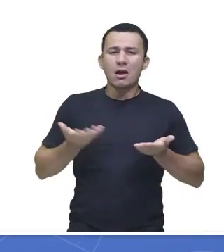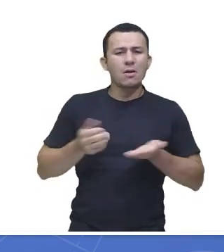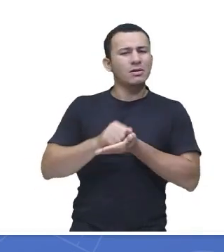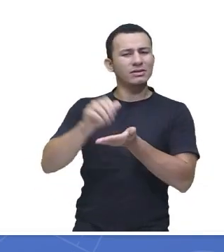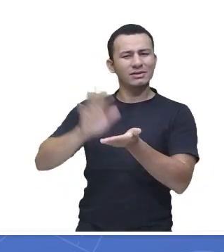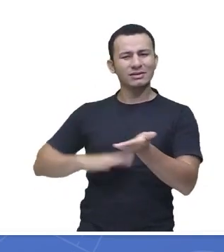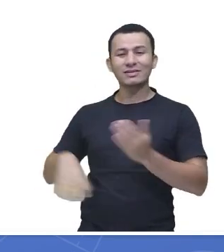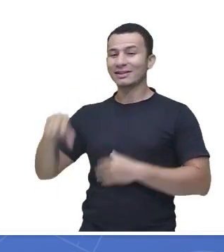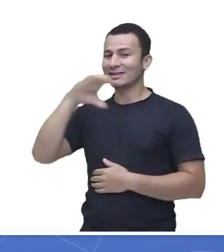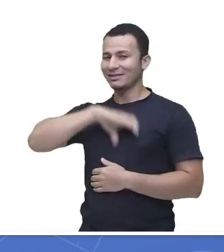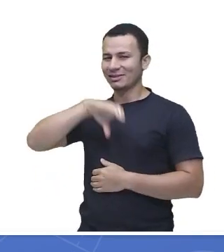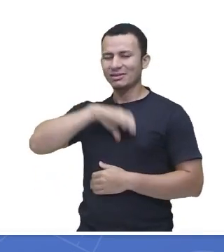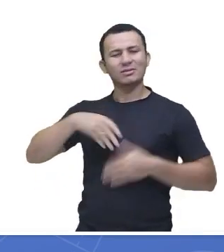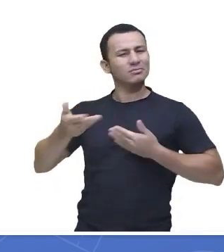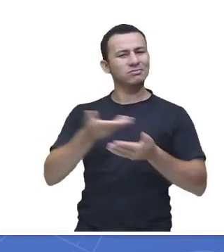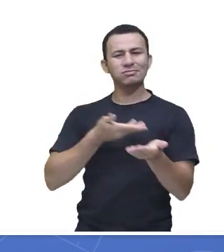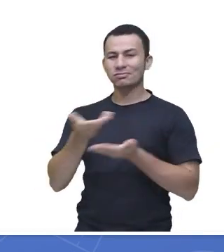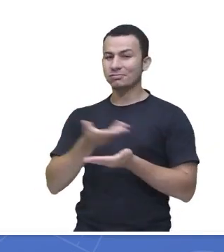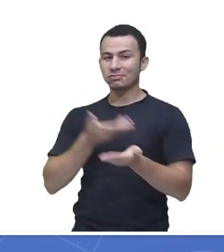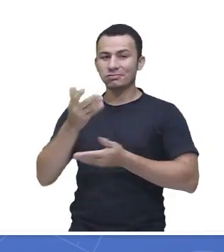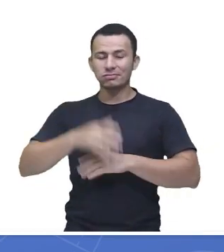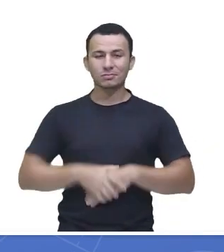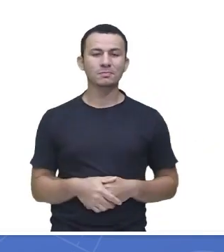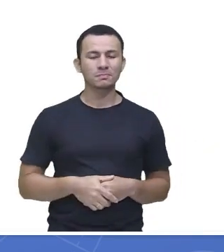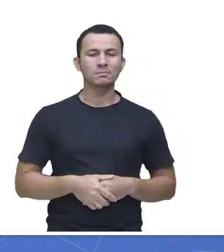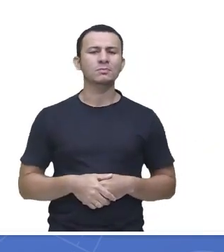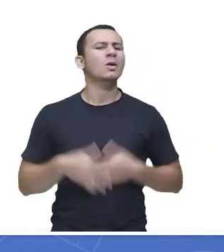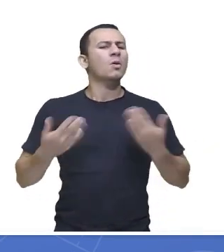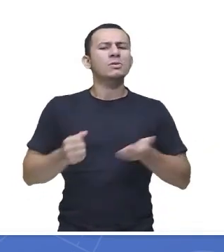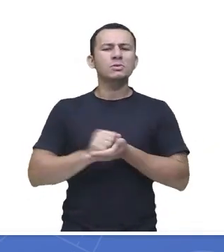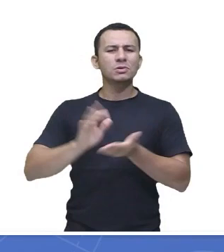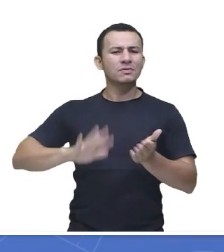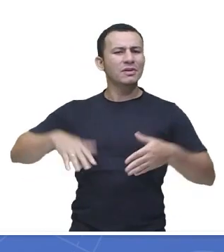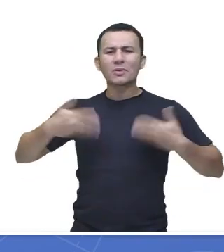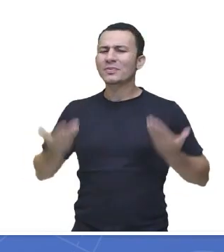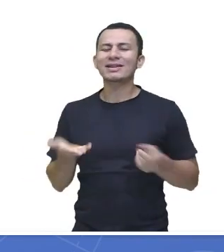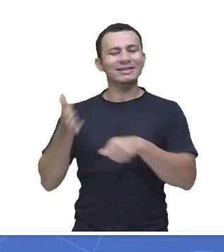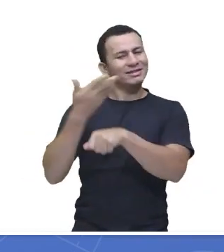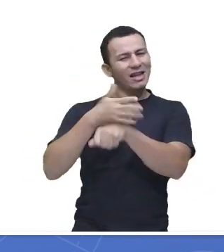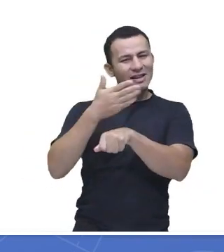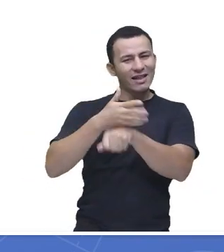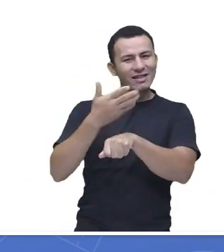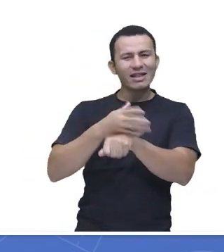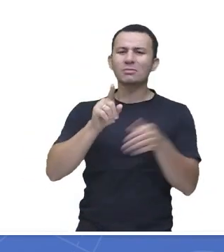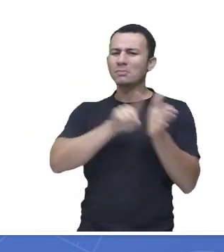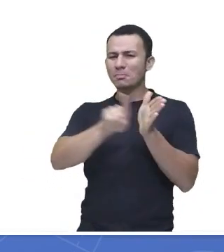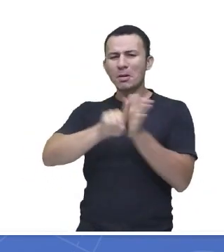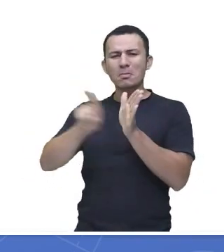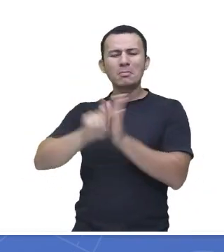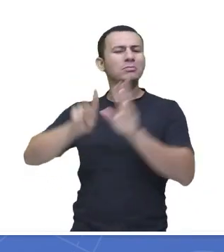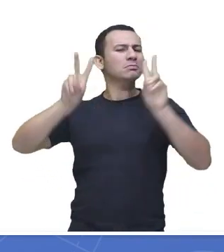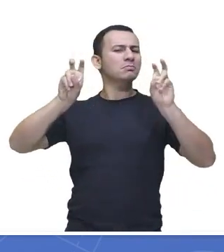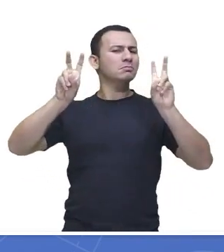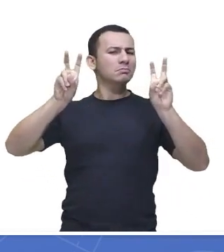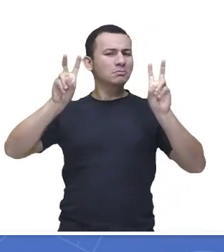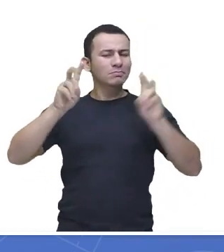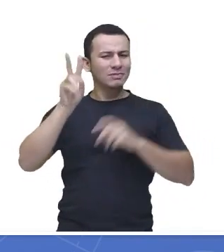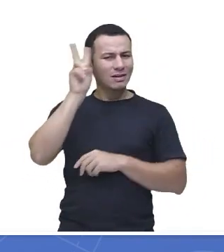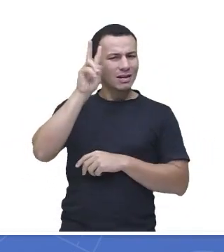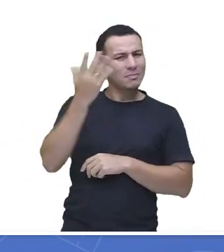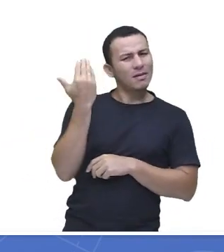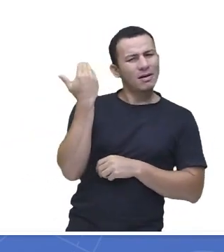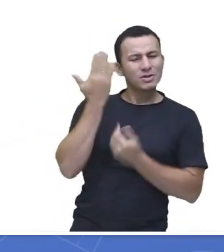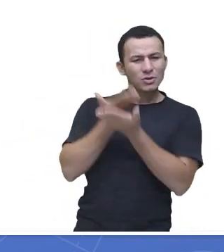de Língua Portuguesa, no qual nós iremos praticar questões relacionadas ao último